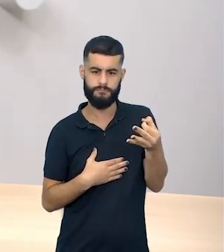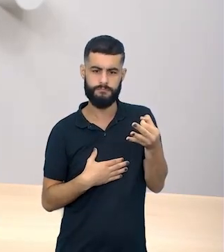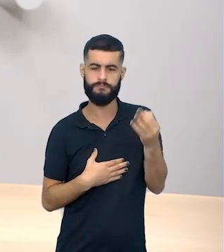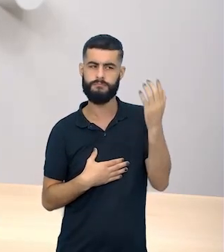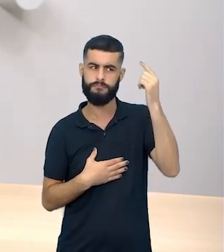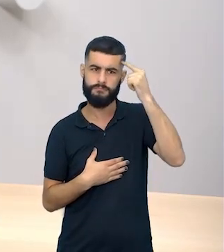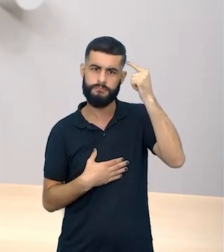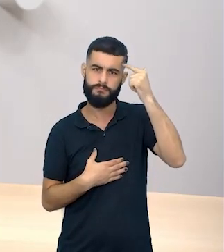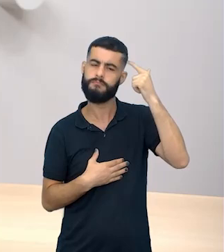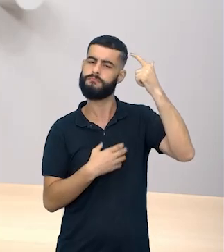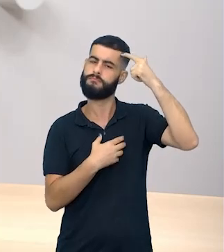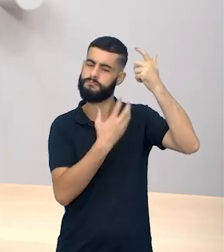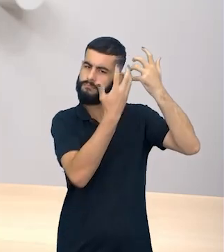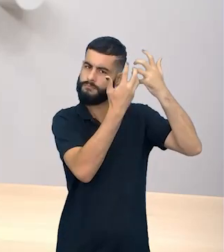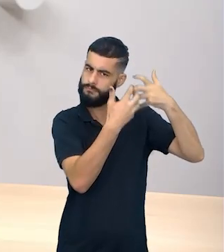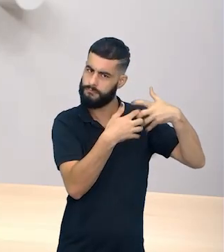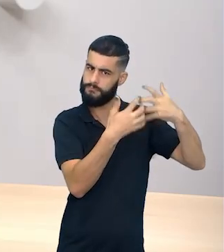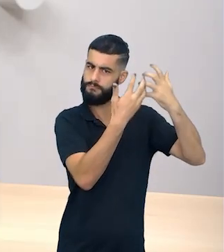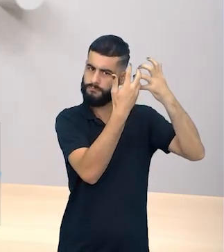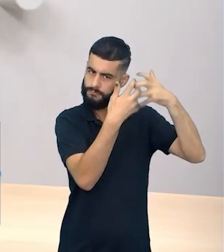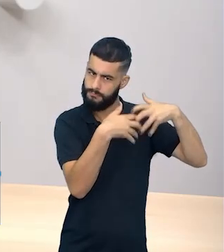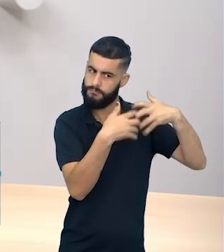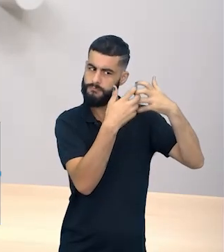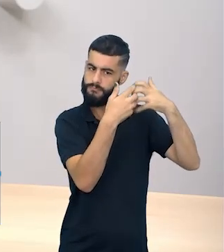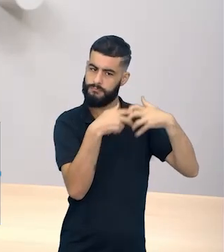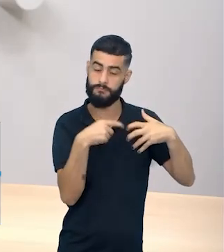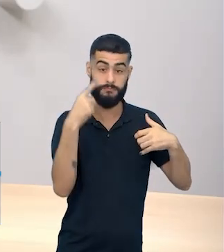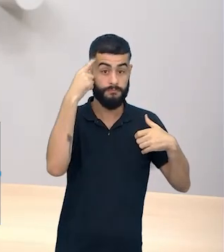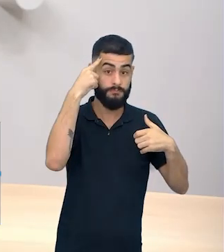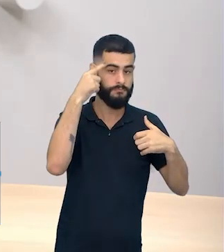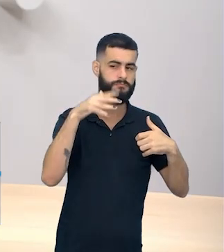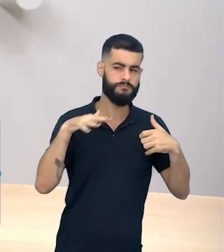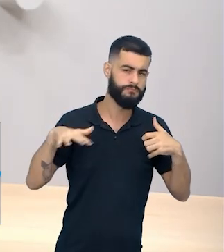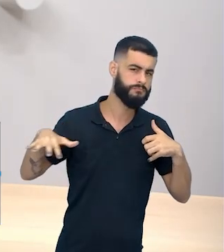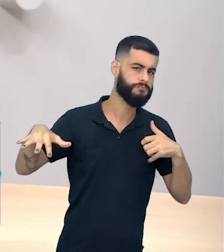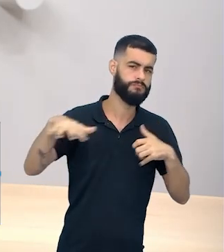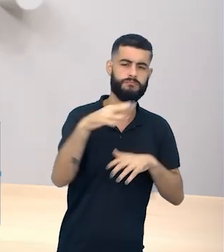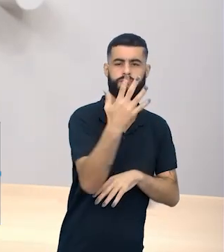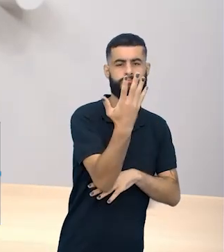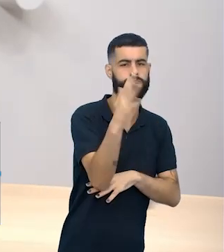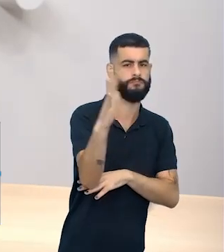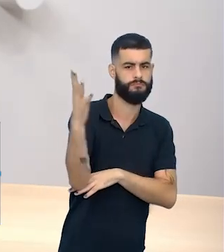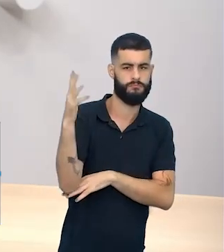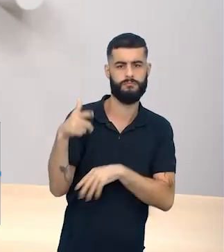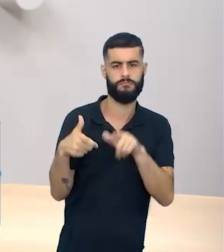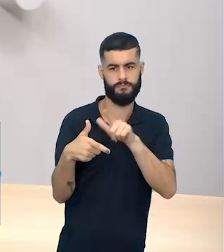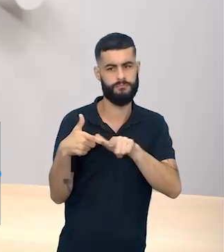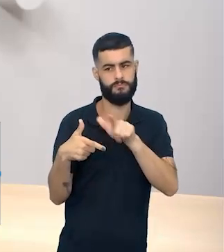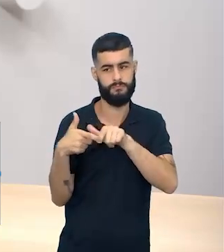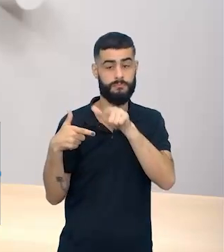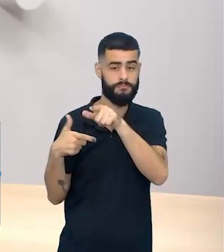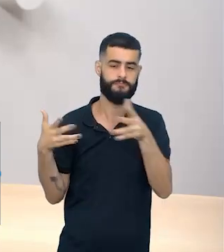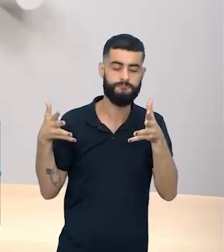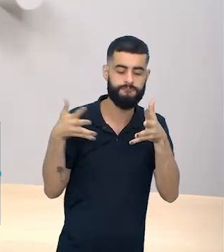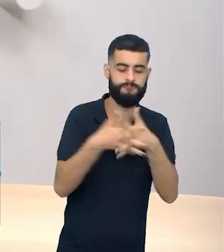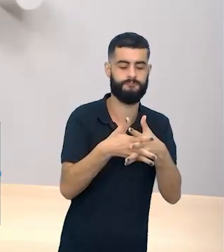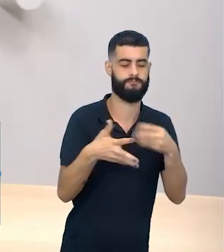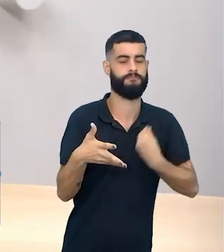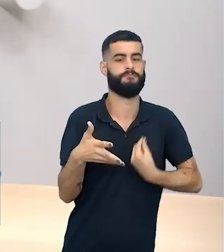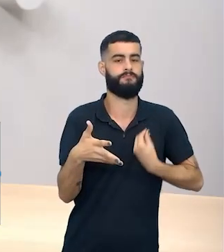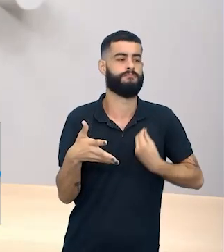reflexivamente em relação aos problemas ambientais e suas soluções na vida em sociedade. O que indica, então? A educação